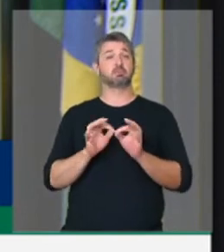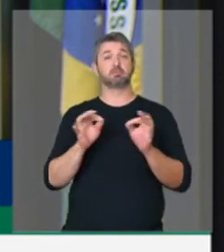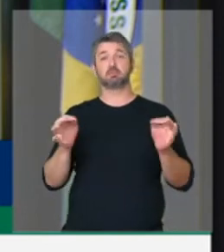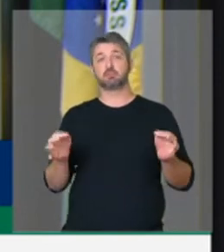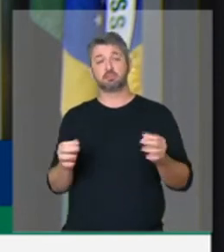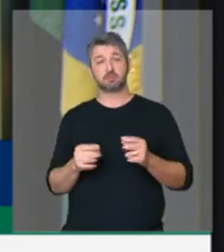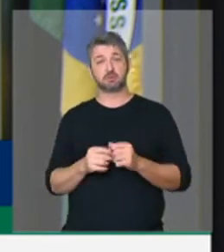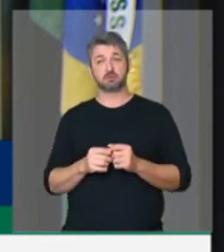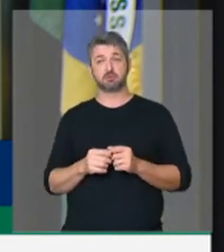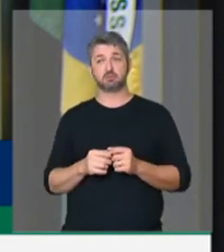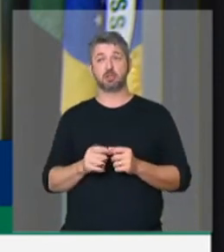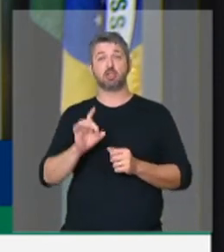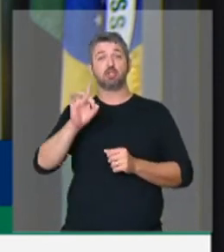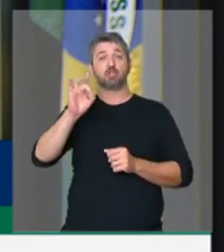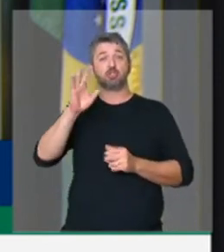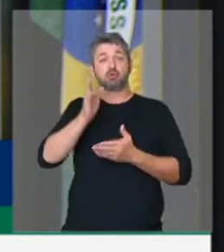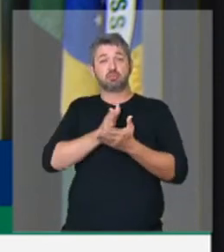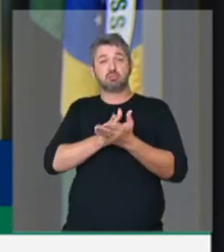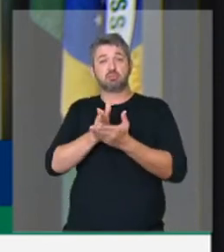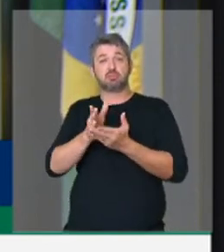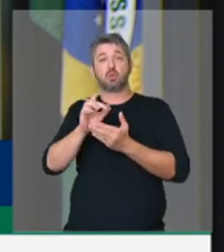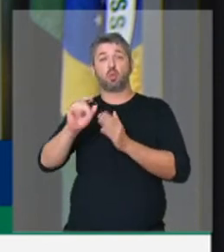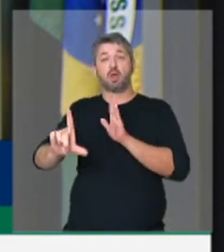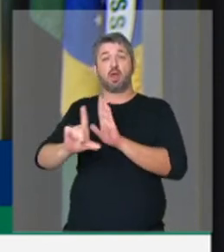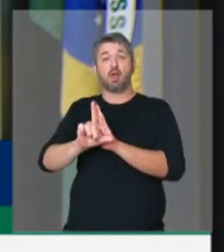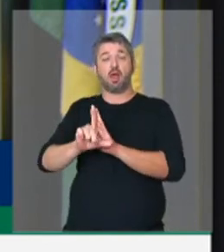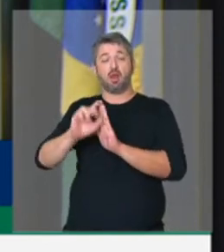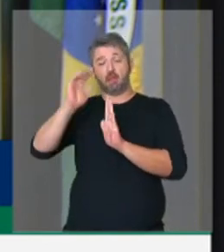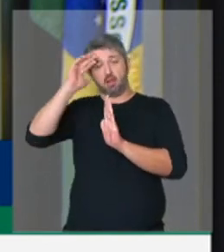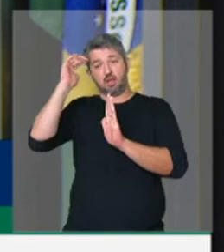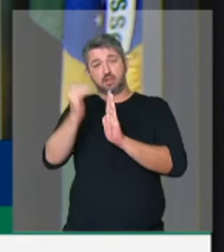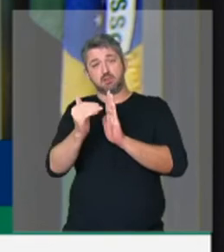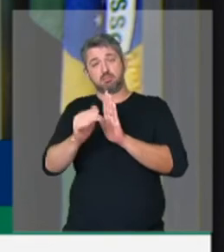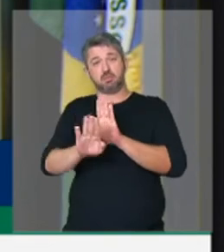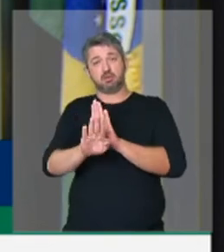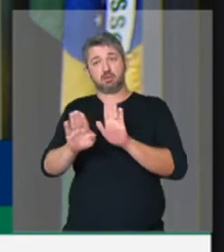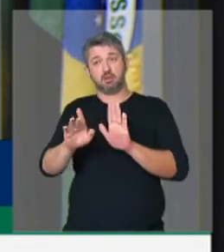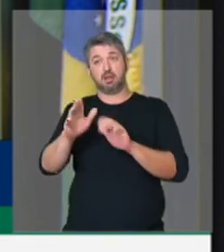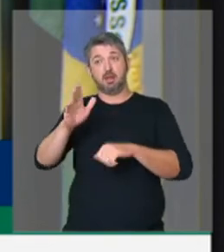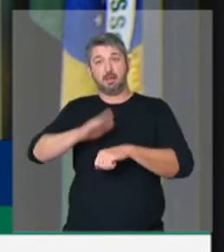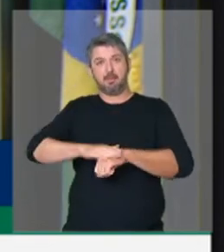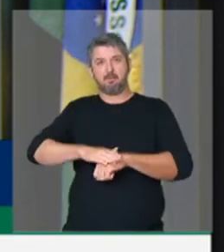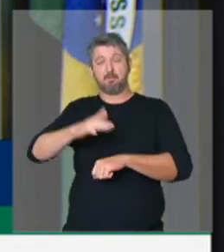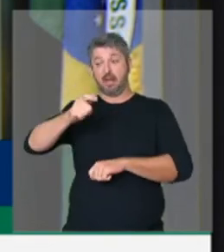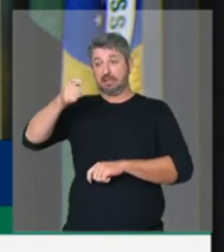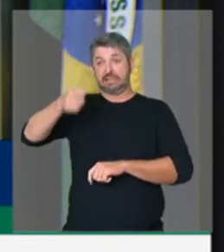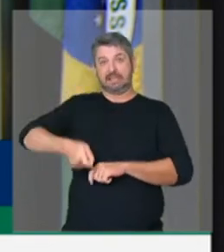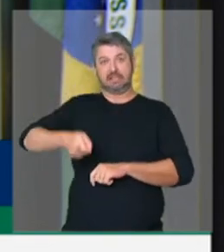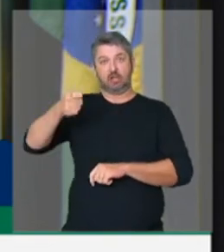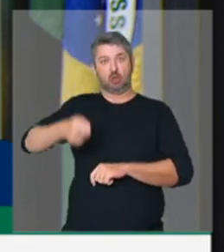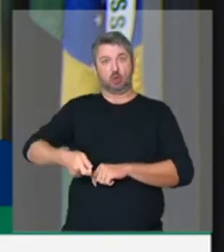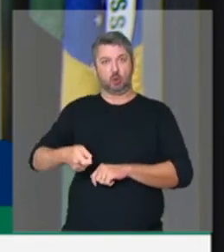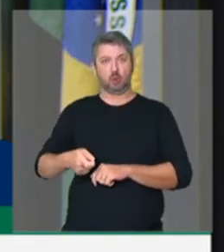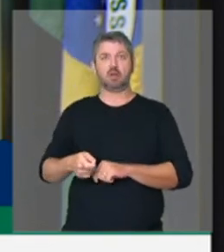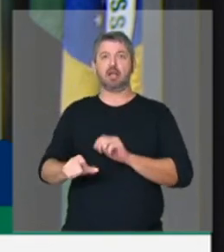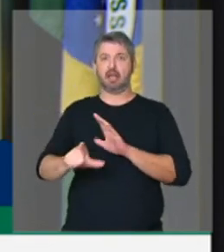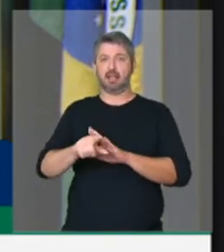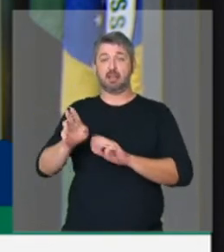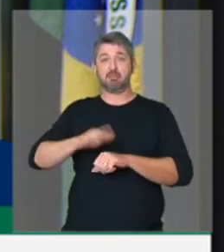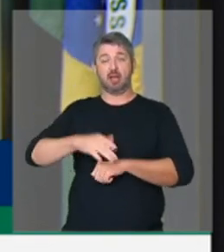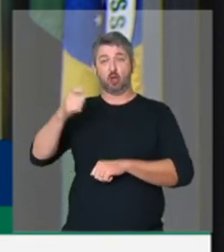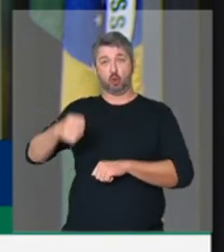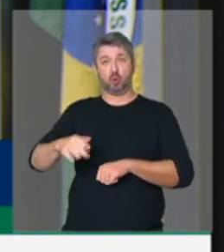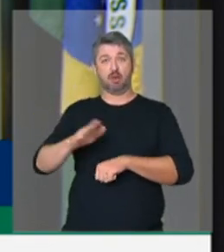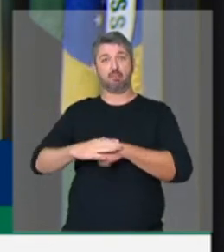Simplesmente basta cumprir o que a nossa legislação, que é uma das mais exigentes e uma das mais seguras do